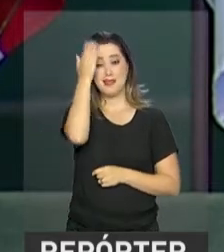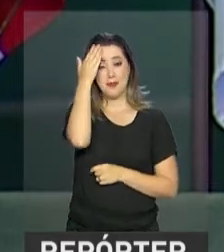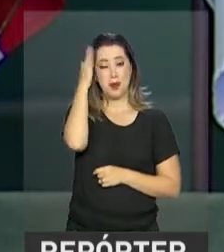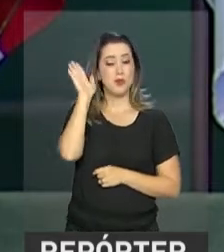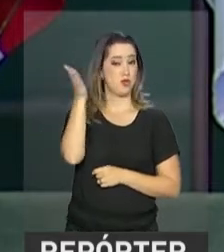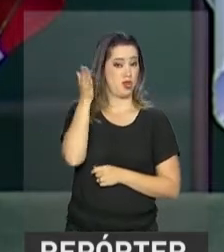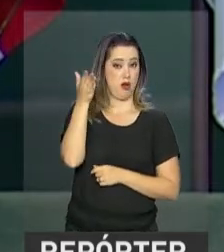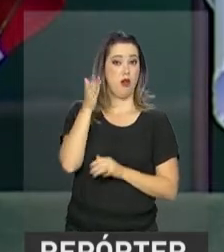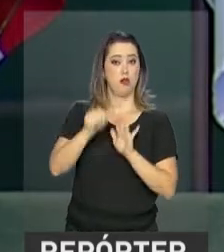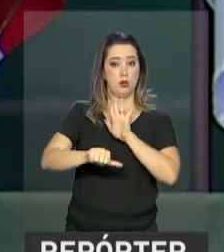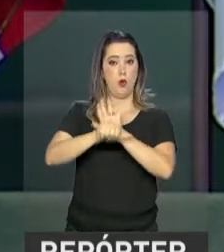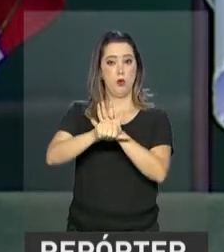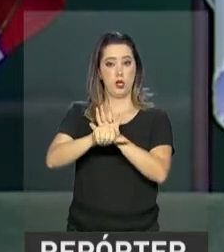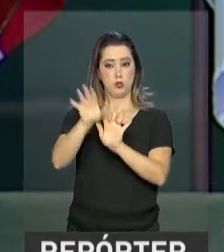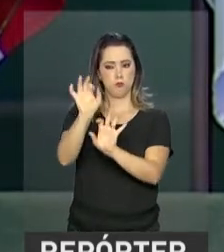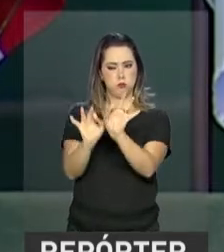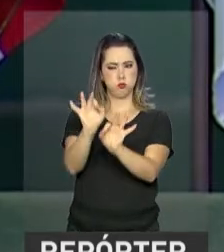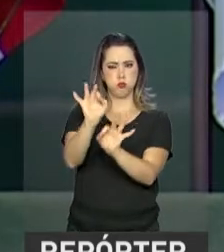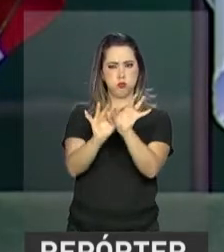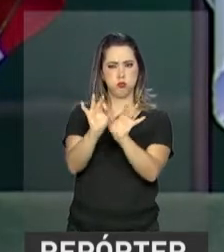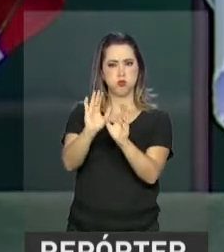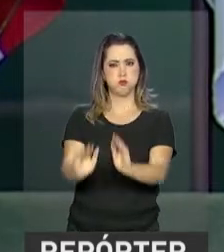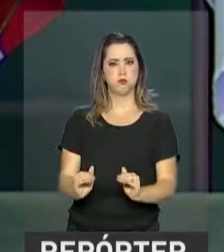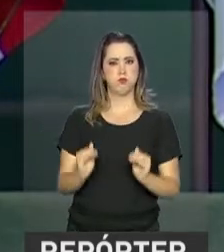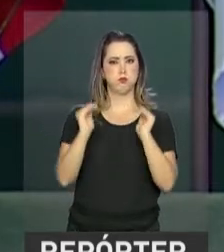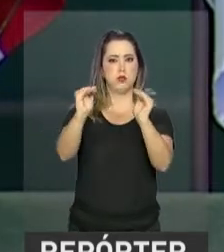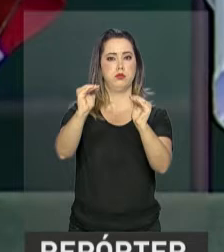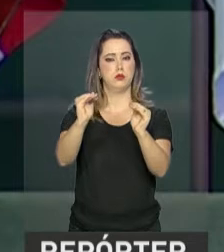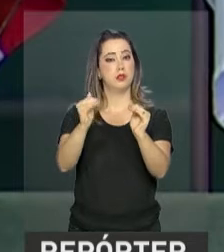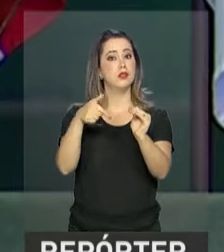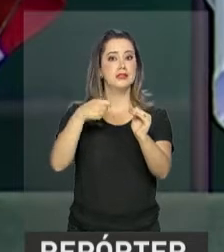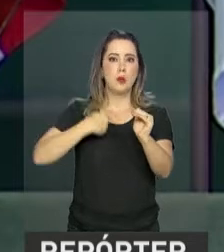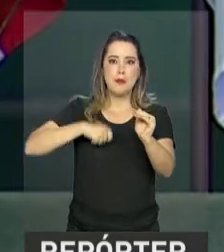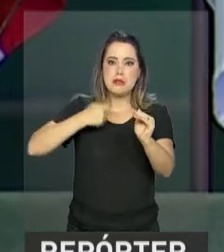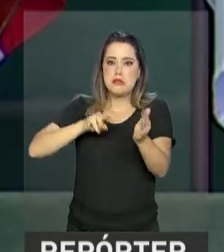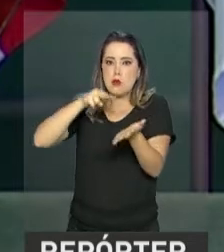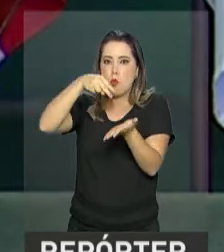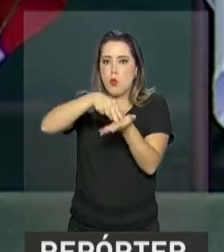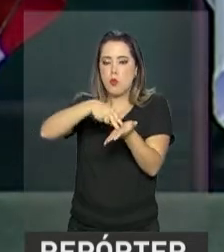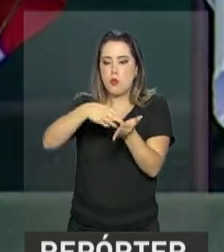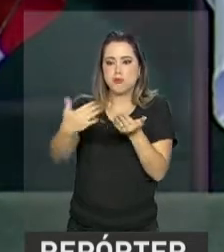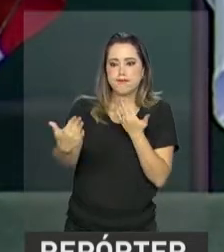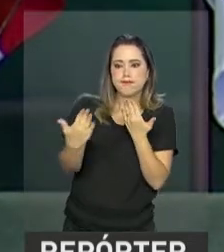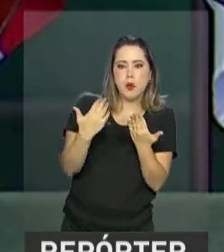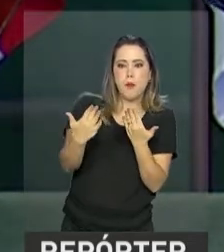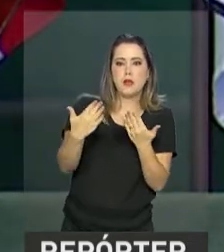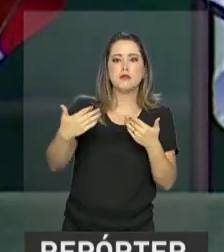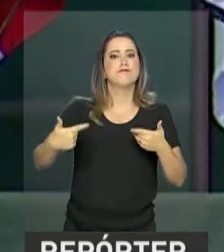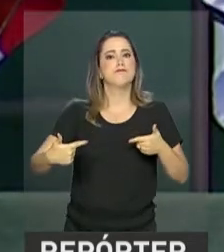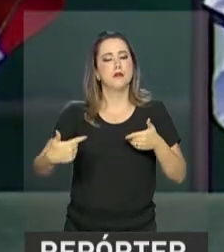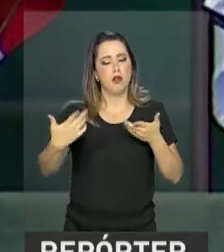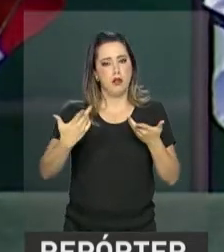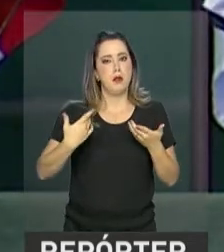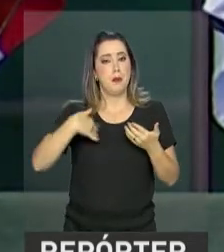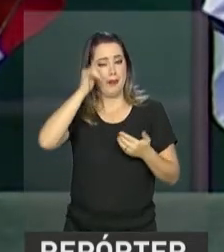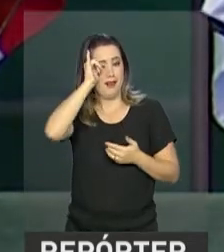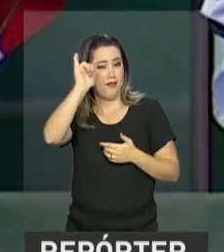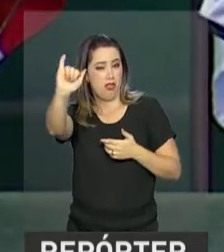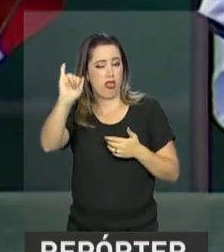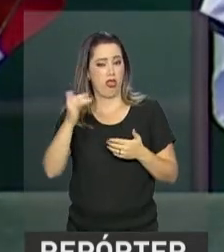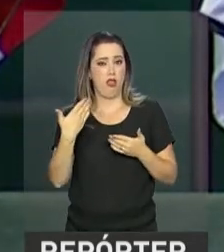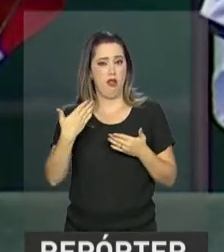pois o combate a ele também deve sê-lo não se pode ter uma organização extraordinária